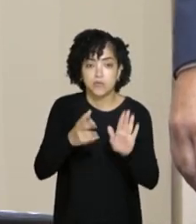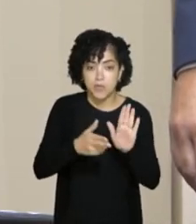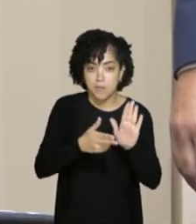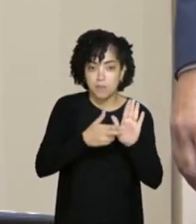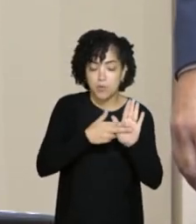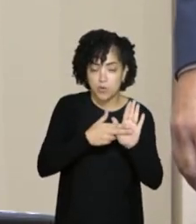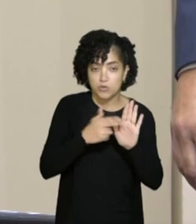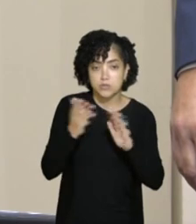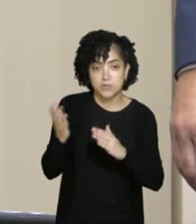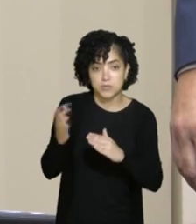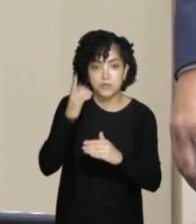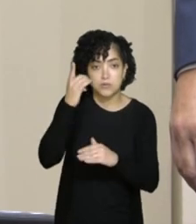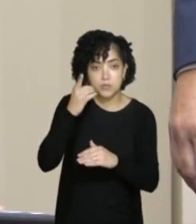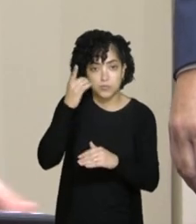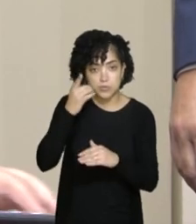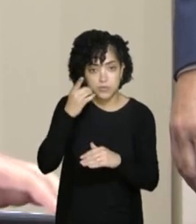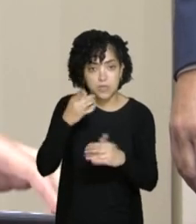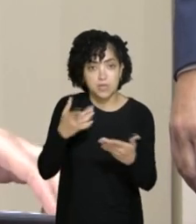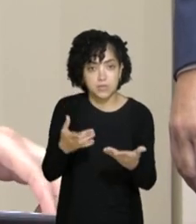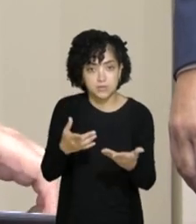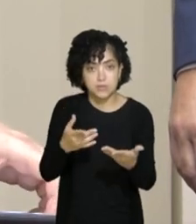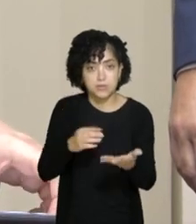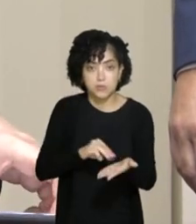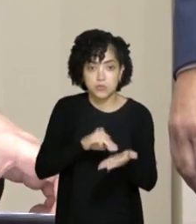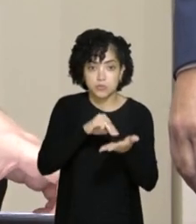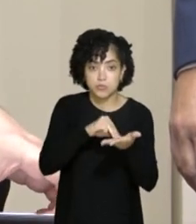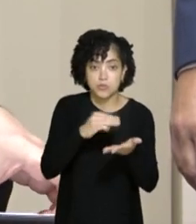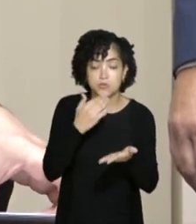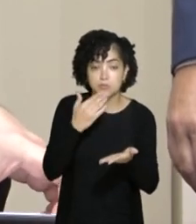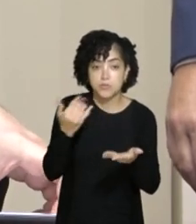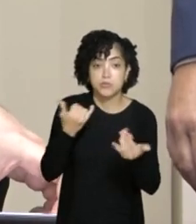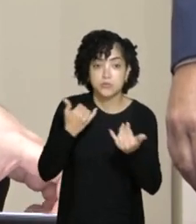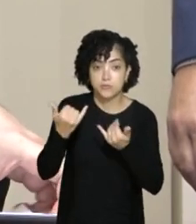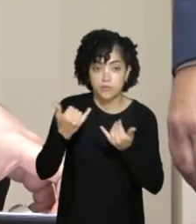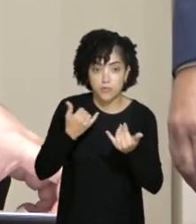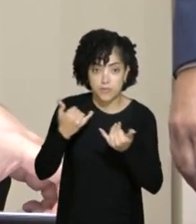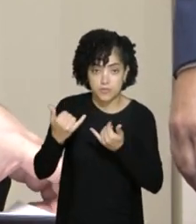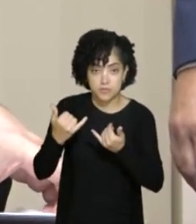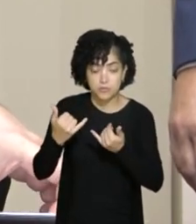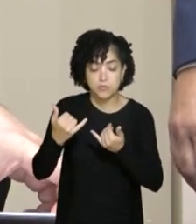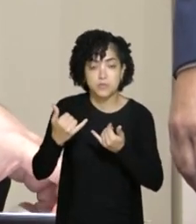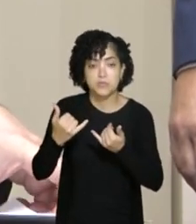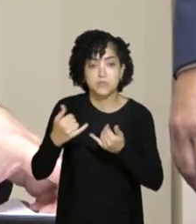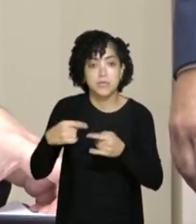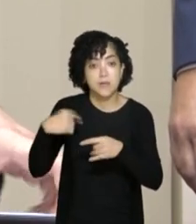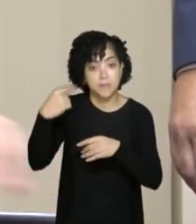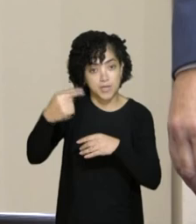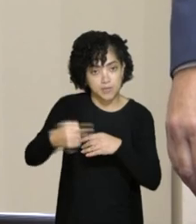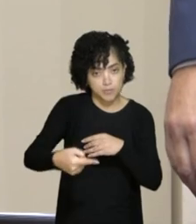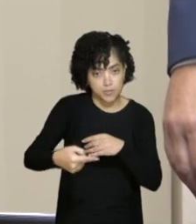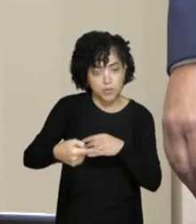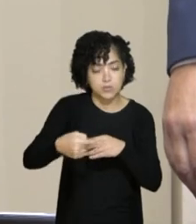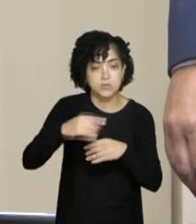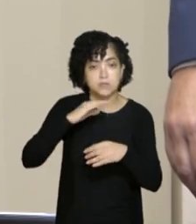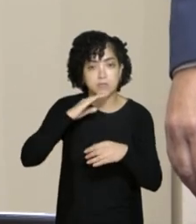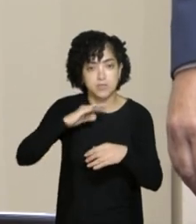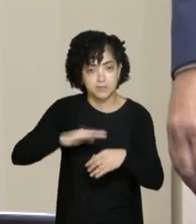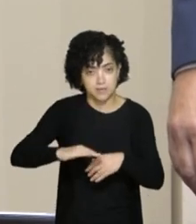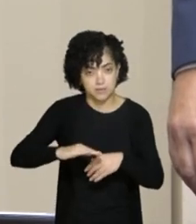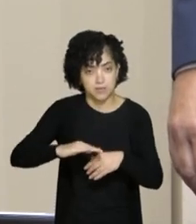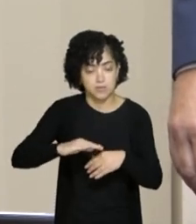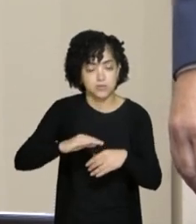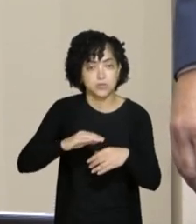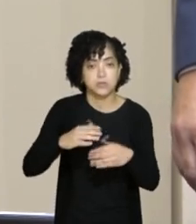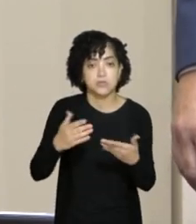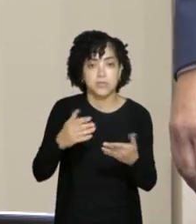Pepe Colasso, essa presidência deixa as moções, os pedidos de informação para a sessão da tarde e comunica